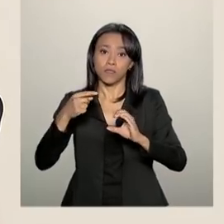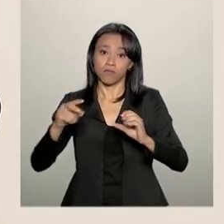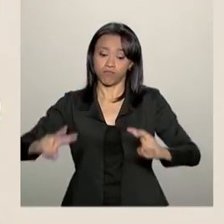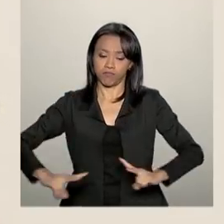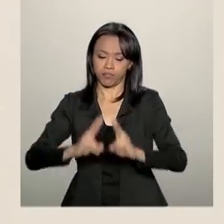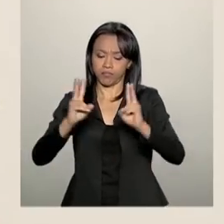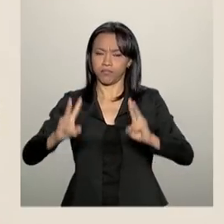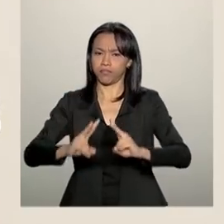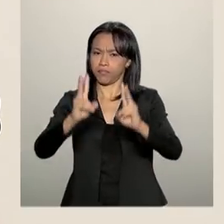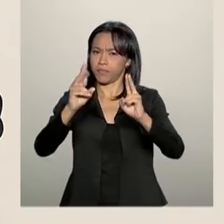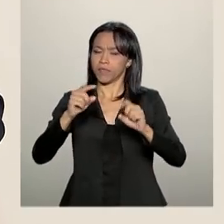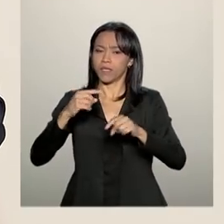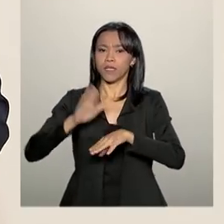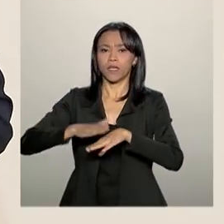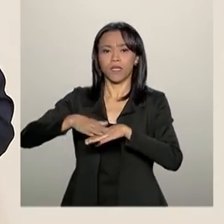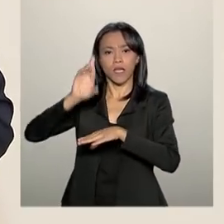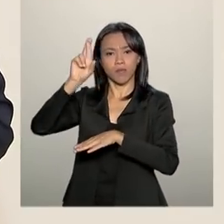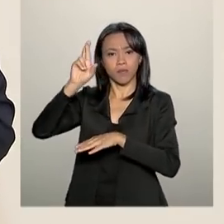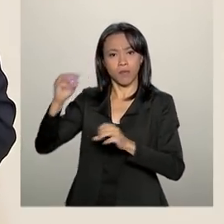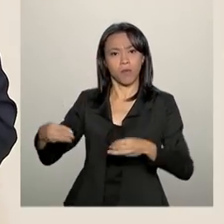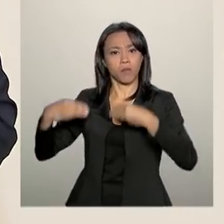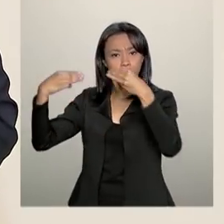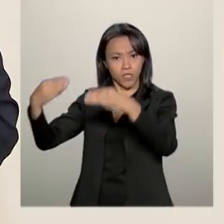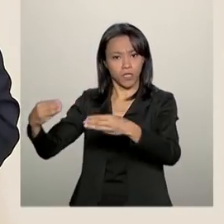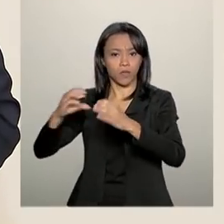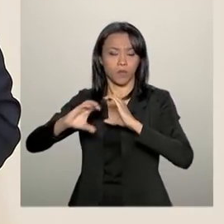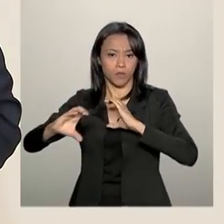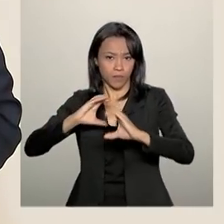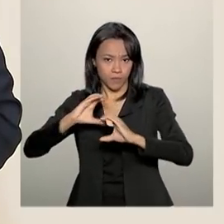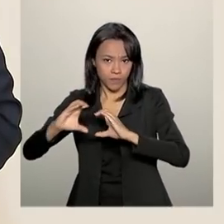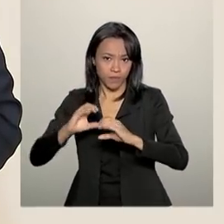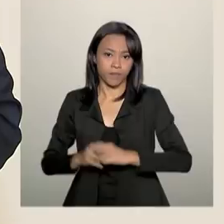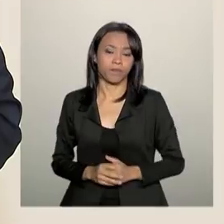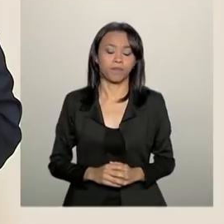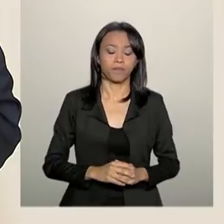geradores, Ministério da Comunicação.